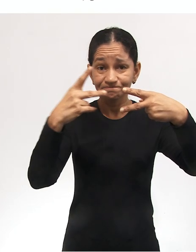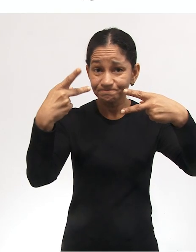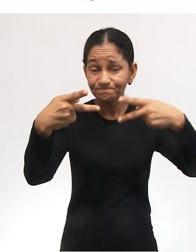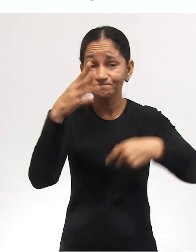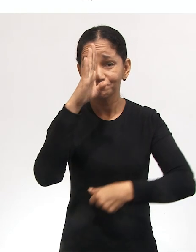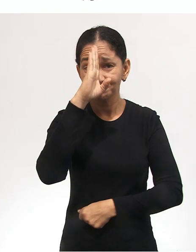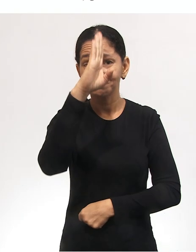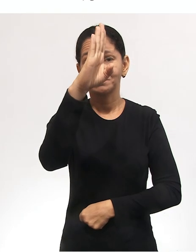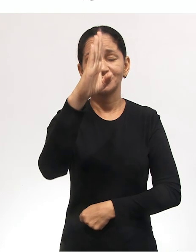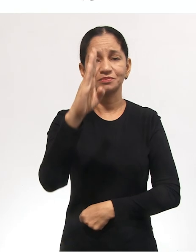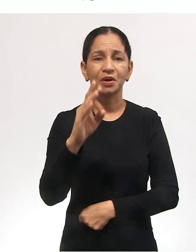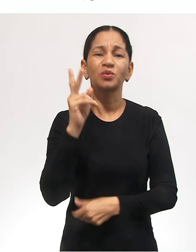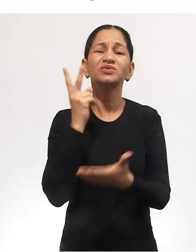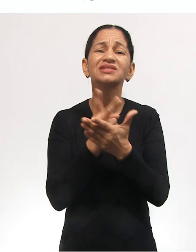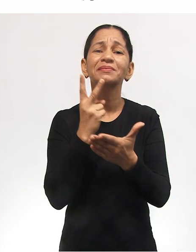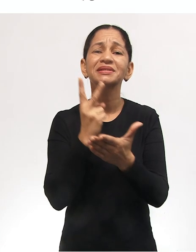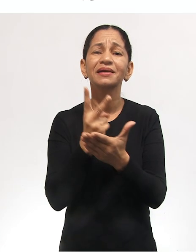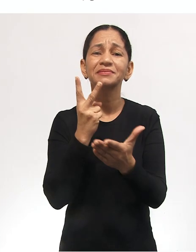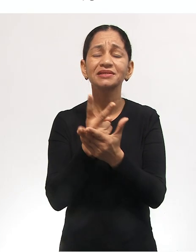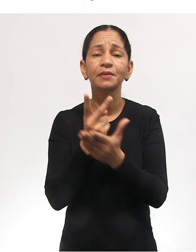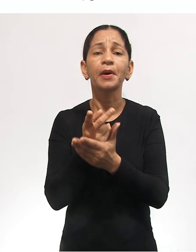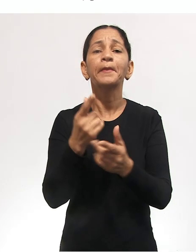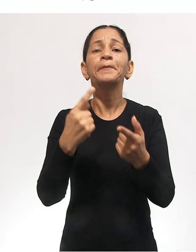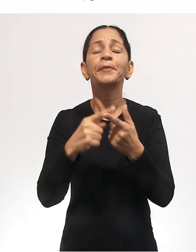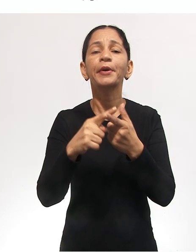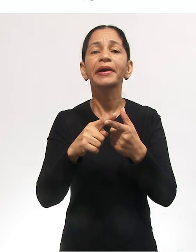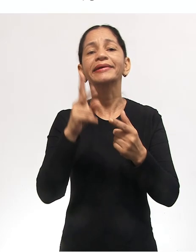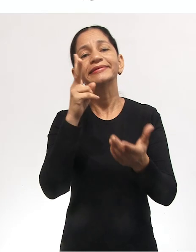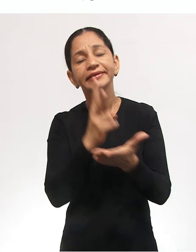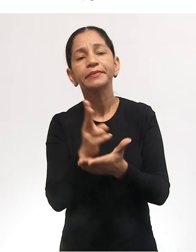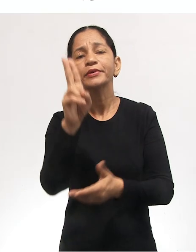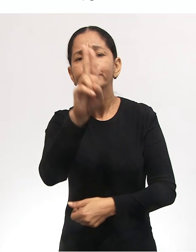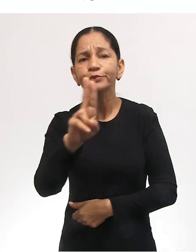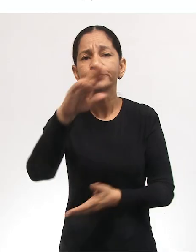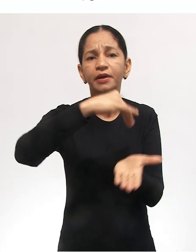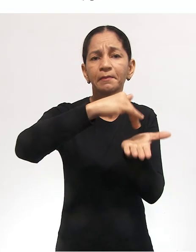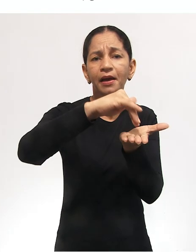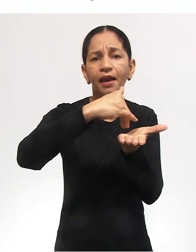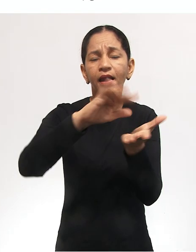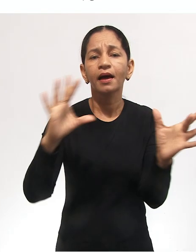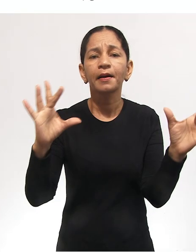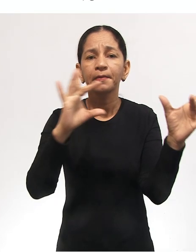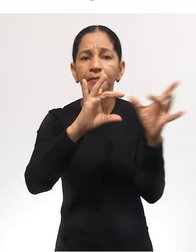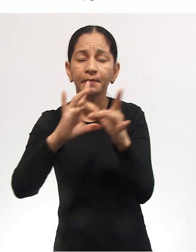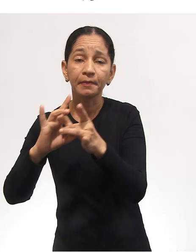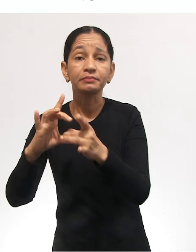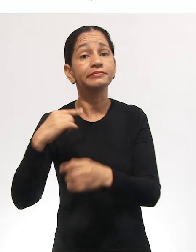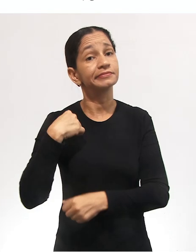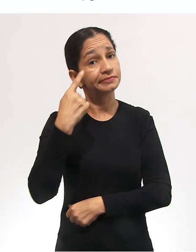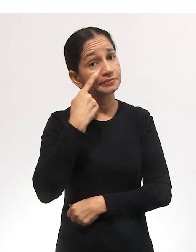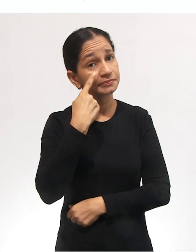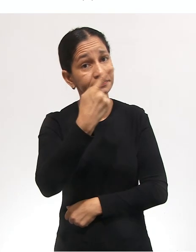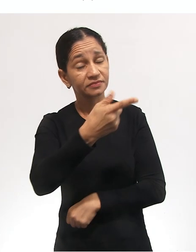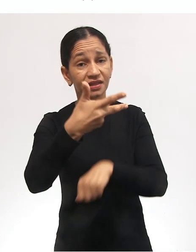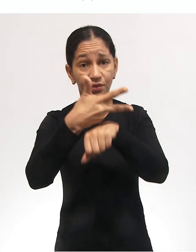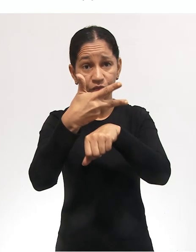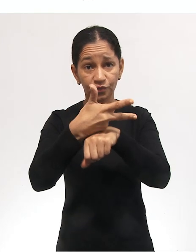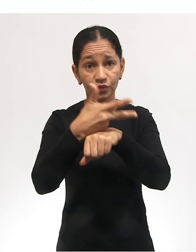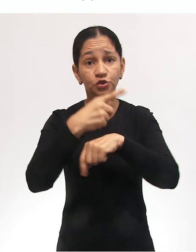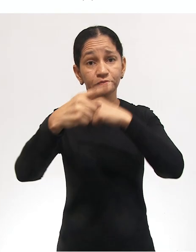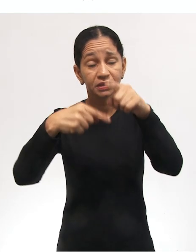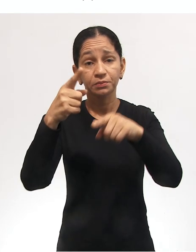com relação a essas doenças repetitivas ali. Então, aqui tem um material, um vídeo para vocês